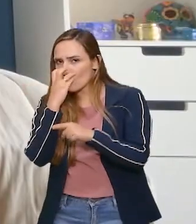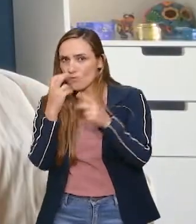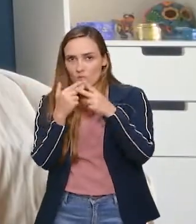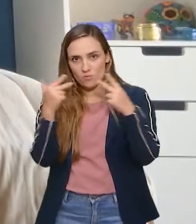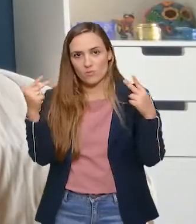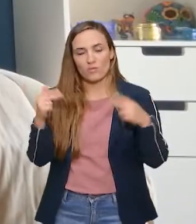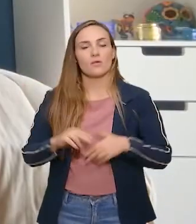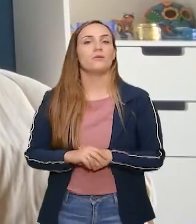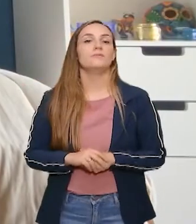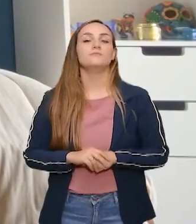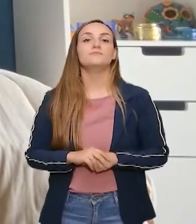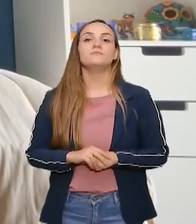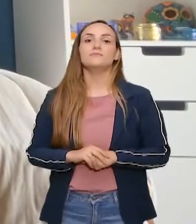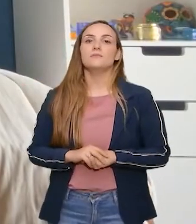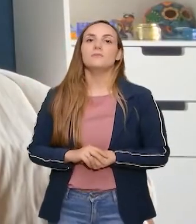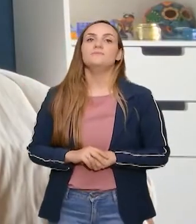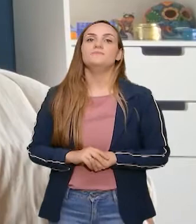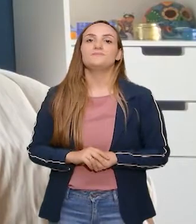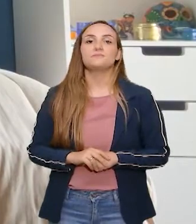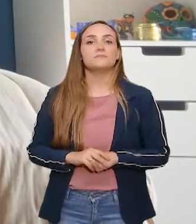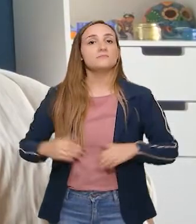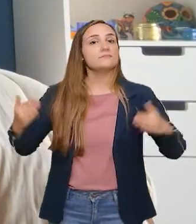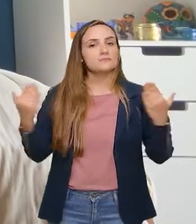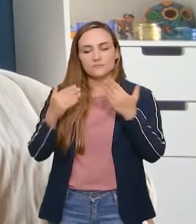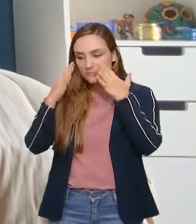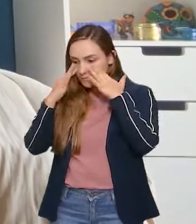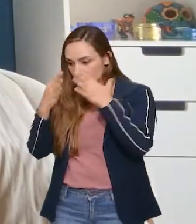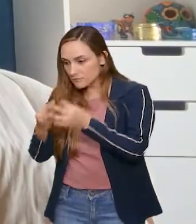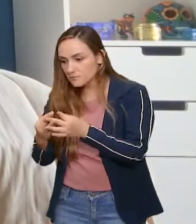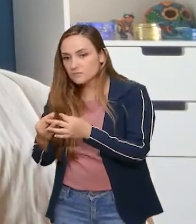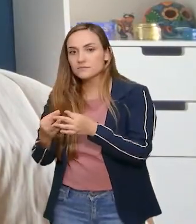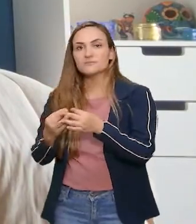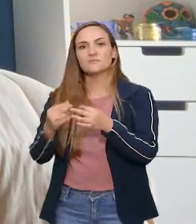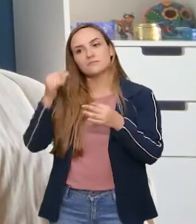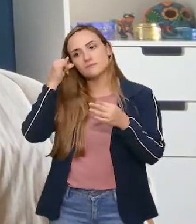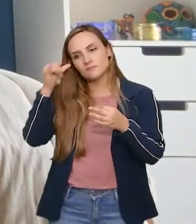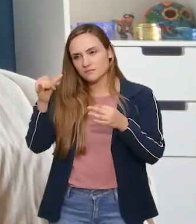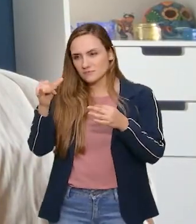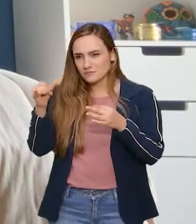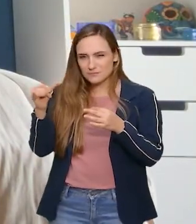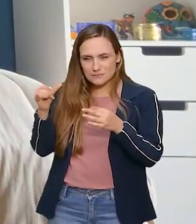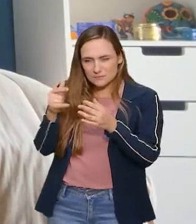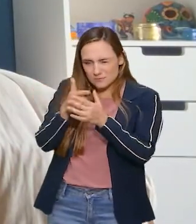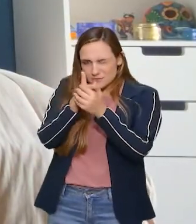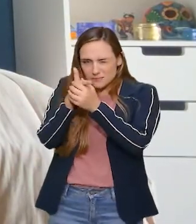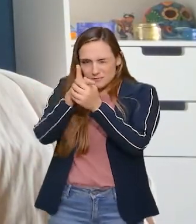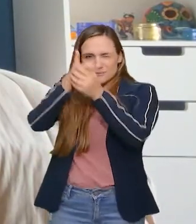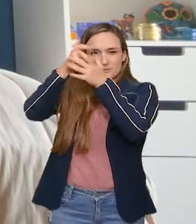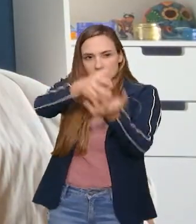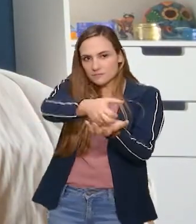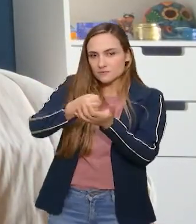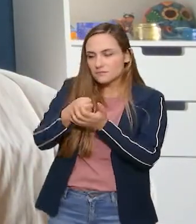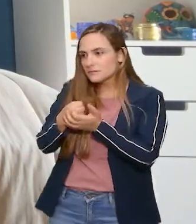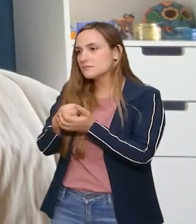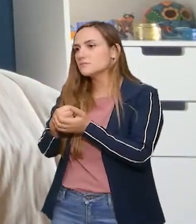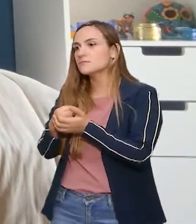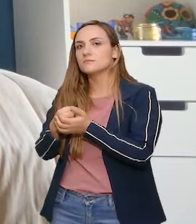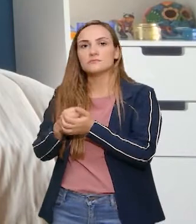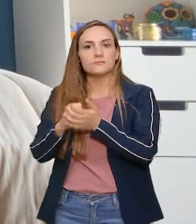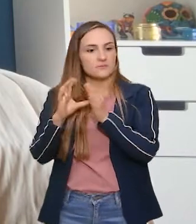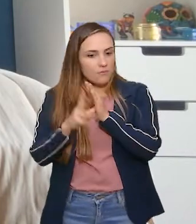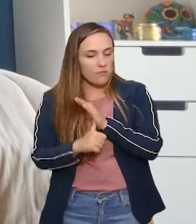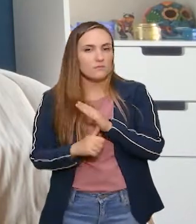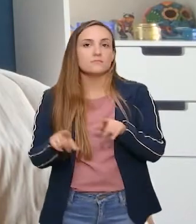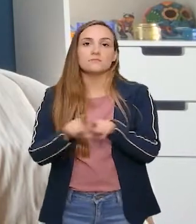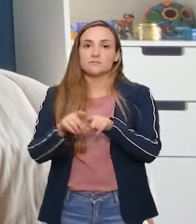nossos focos, eles estão direcionados contra a caça, contra o tráfico de animais silvestres, conscientização